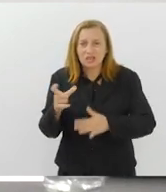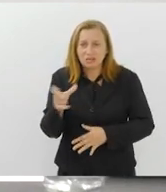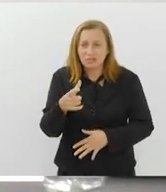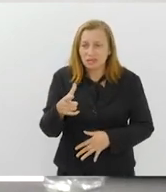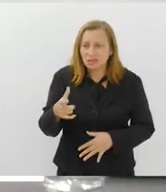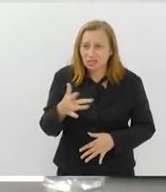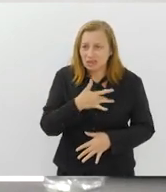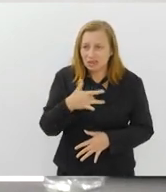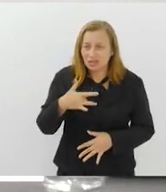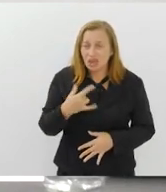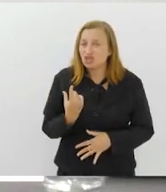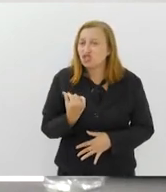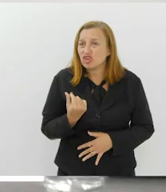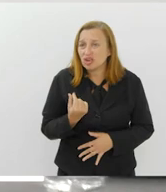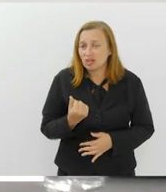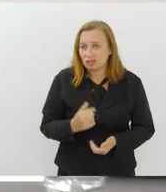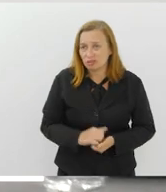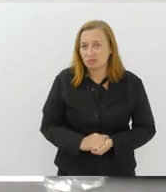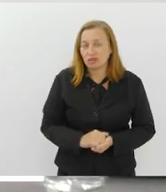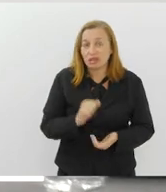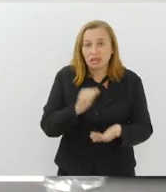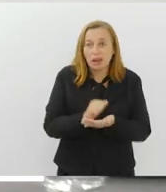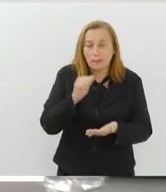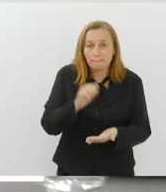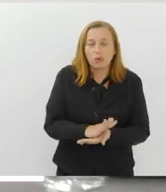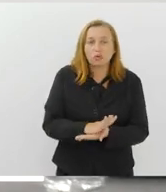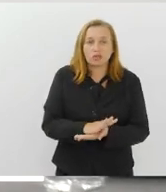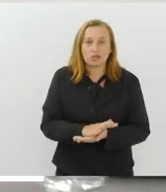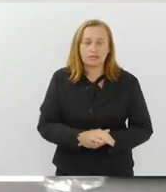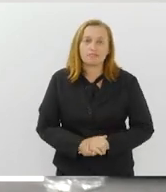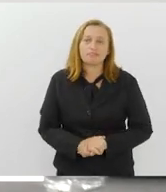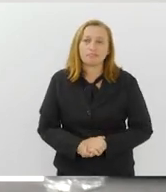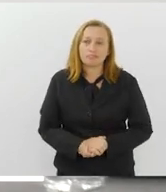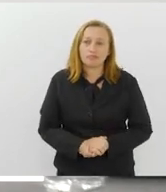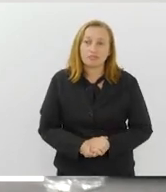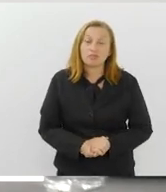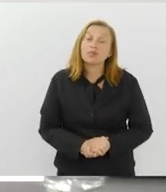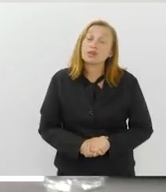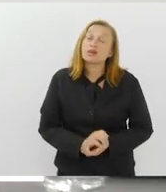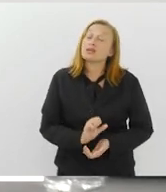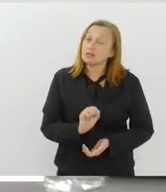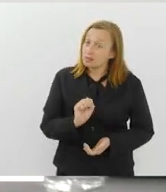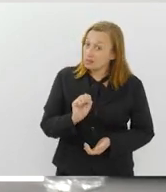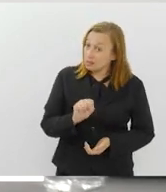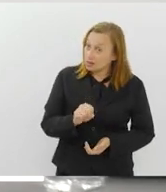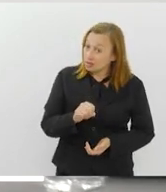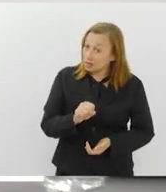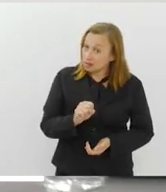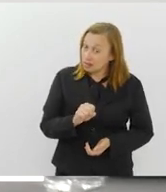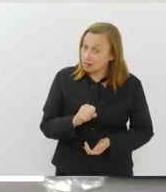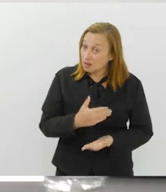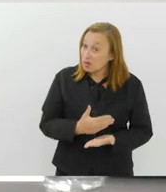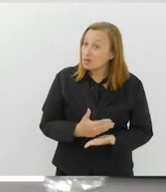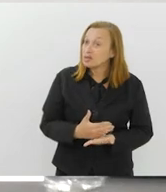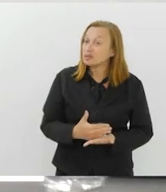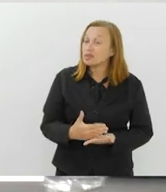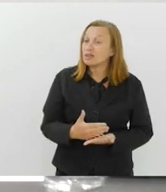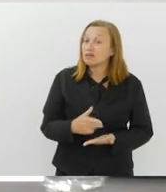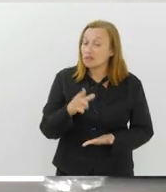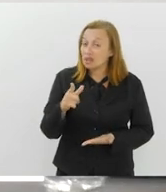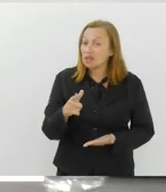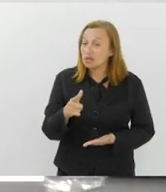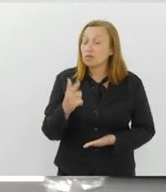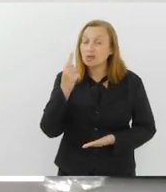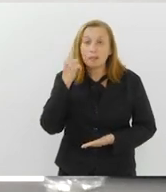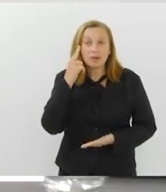é no dinheiro, é na multa, é arrebentando eles. E aí sim, a gente vai começar a fazer com que eles possam